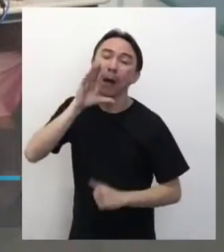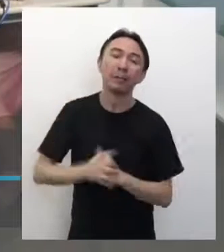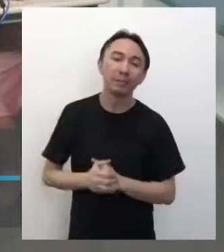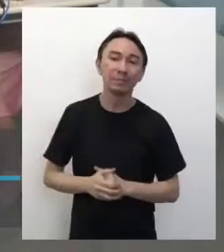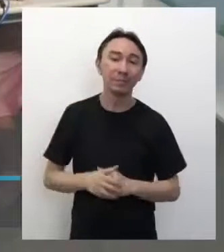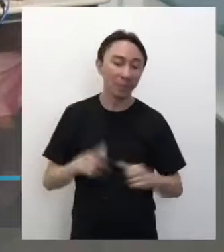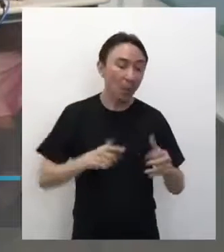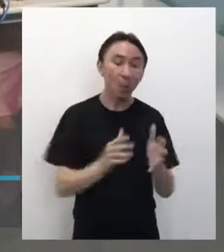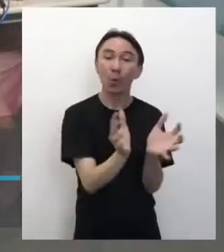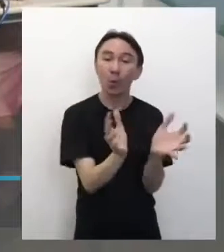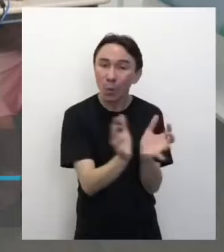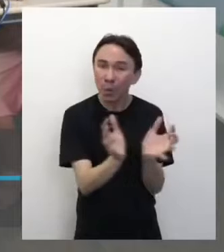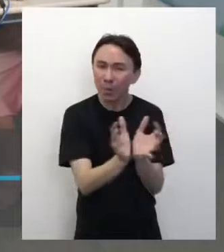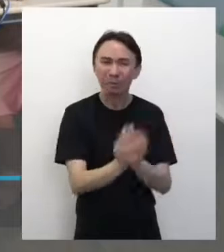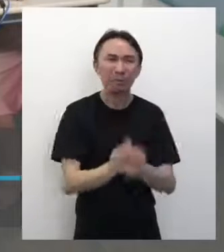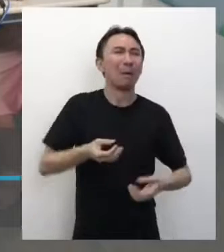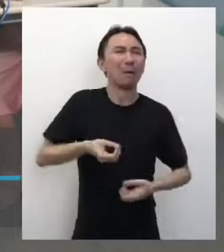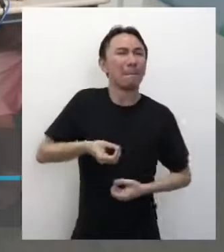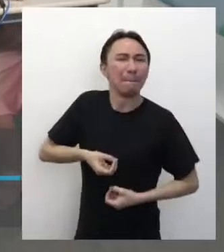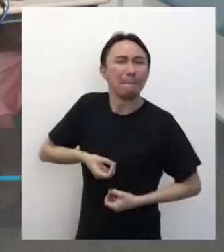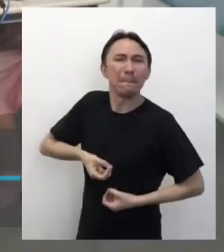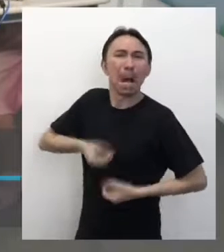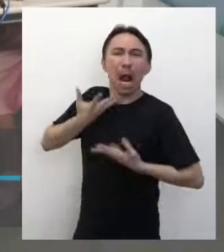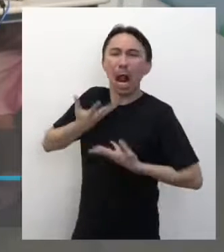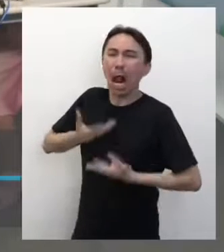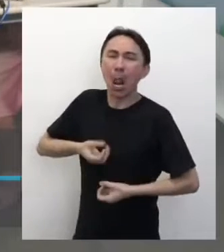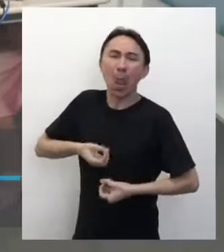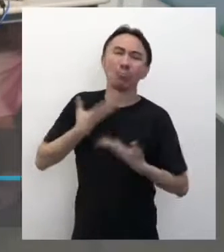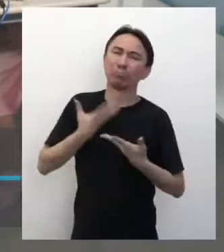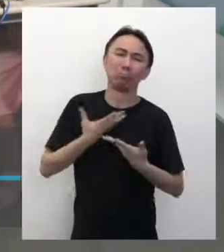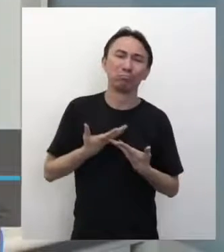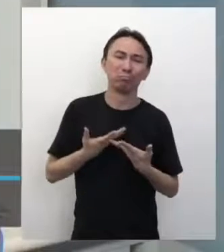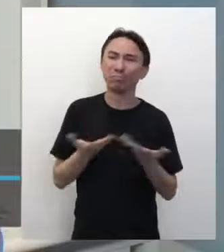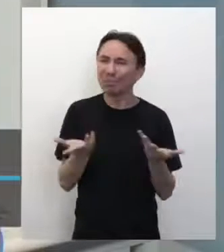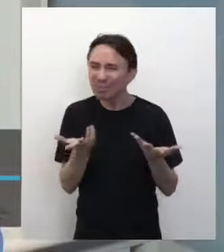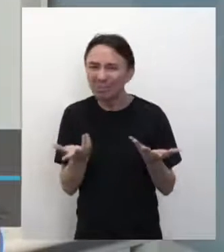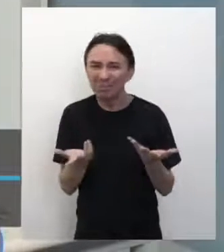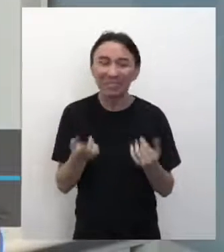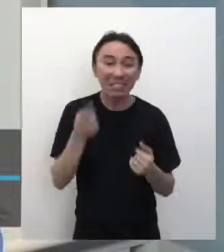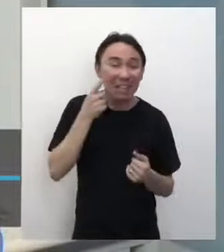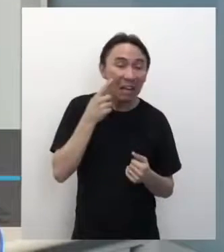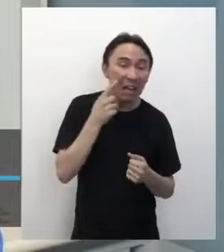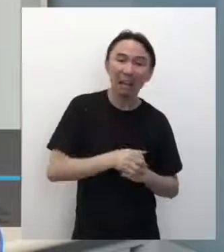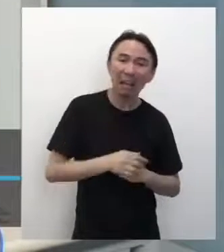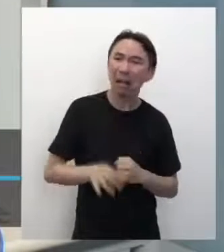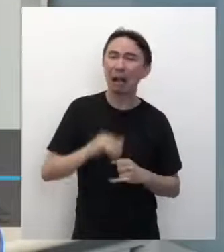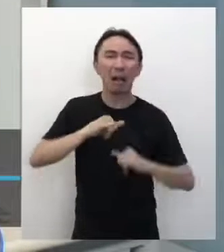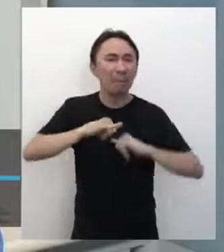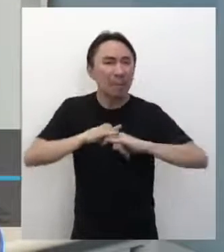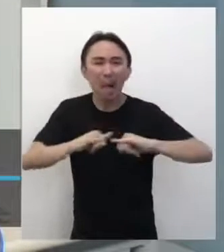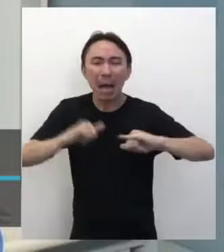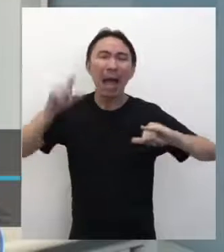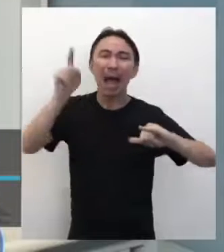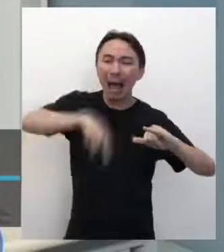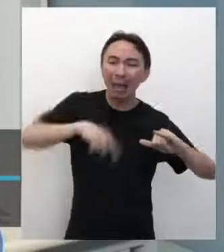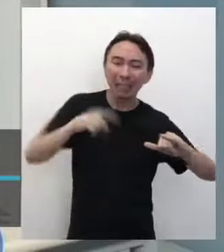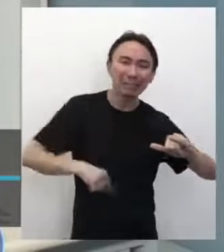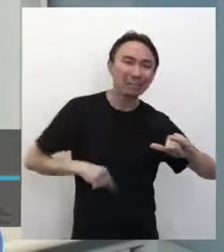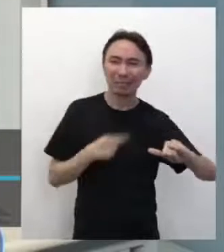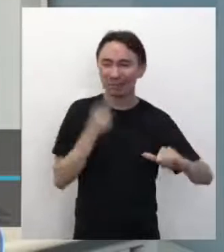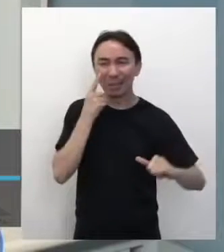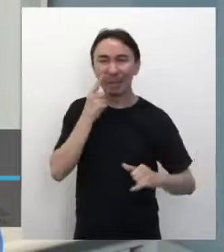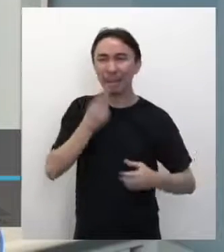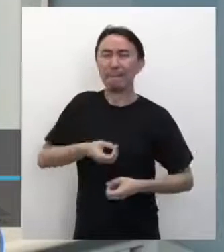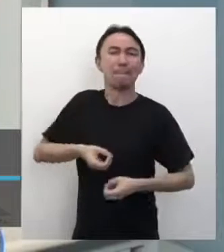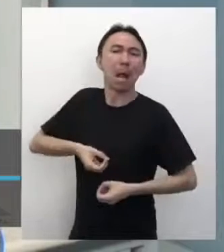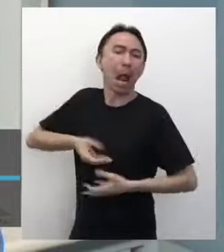umas respostas mais poéticas, eu falo, e aí, turma da poética, manda aí umas coisas diferentes. Então... Aí eles falam, vem através da alma. Esse é quase um poético, né?